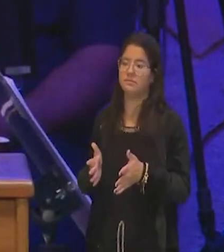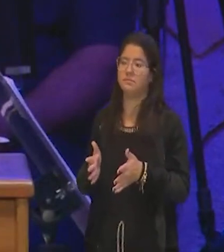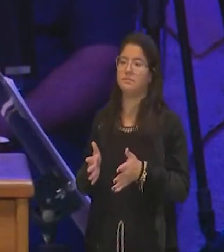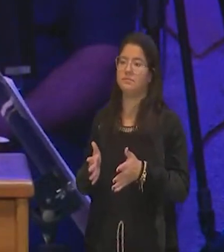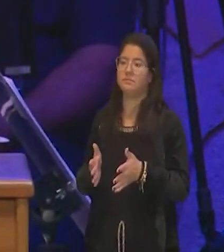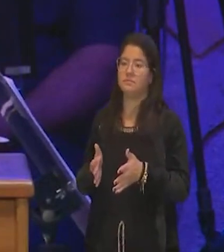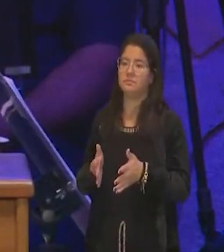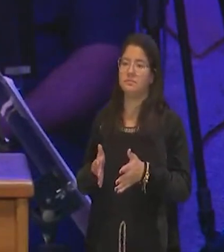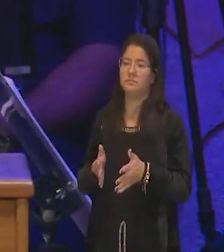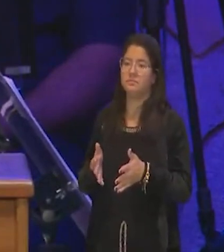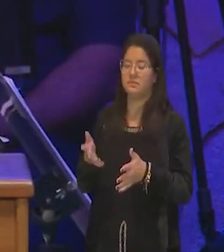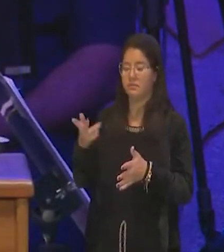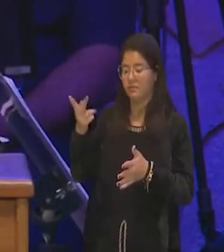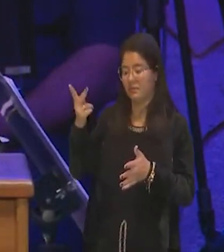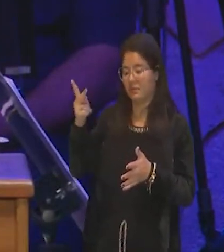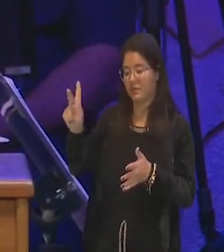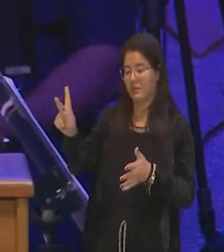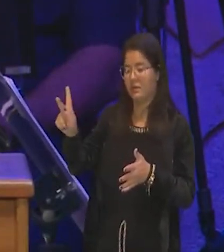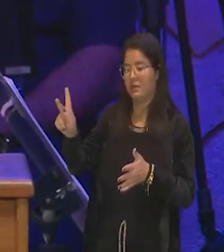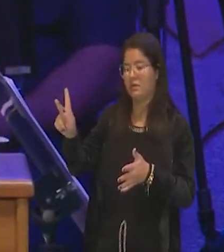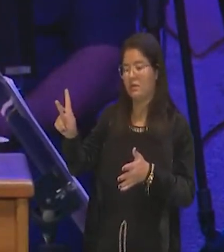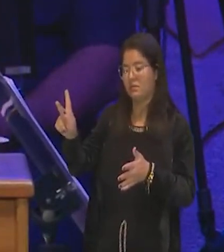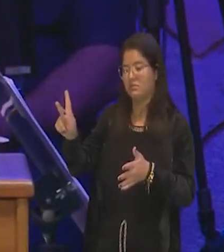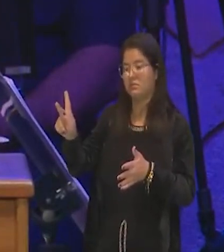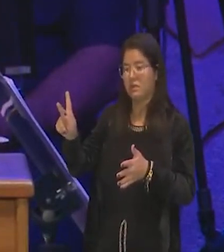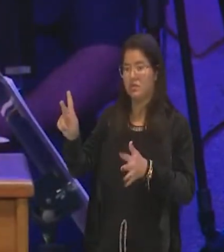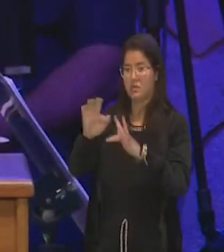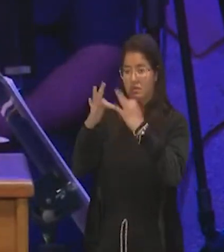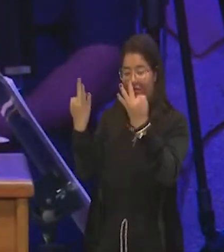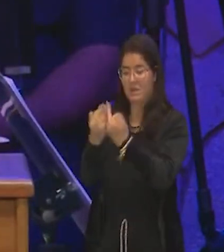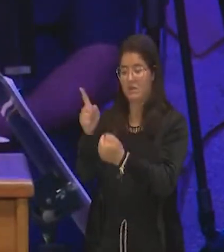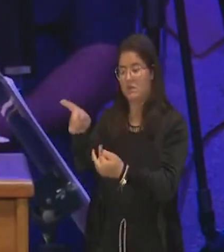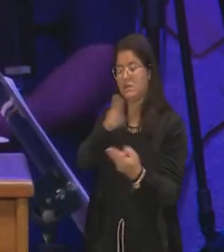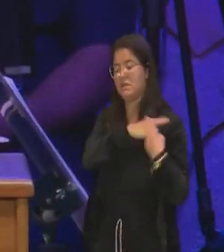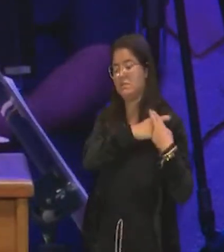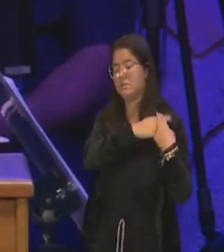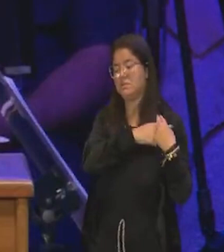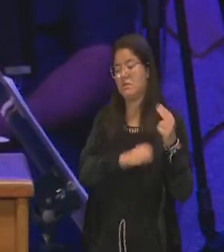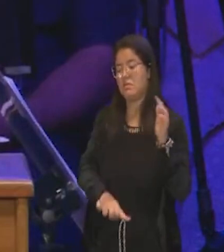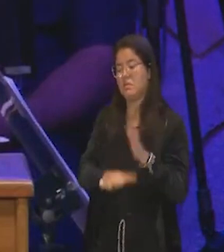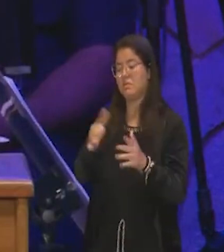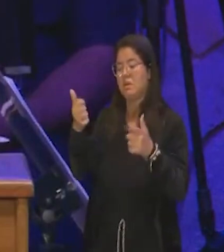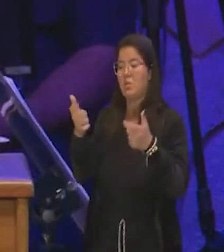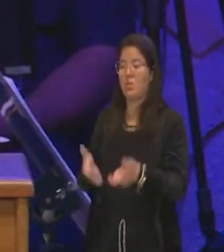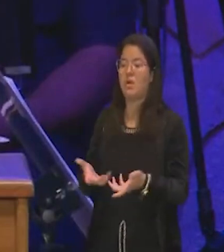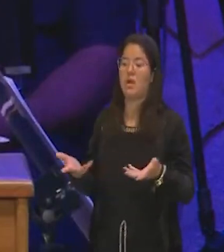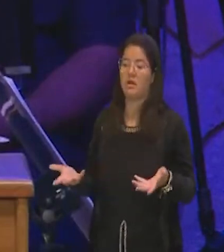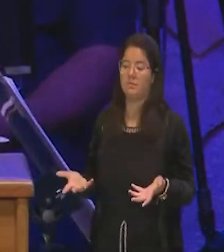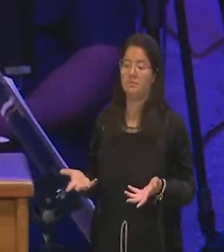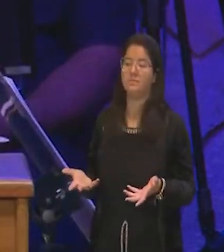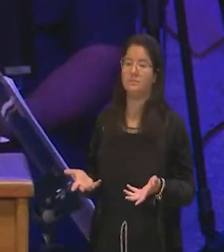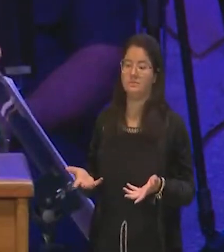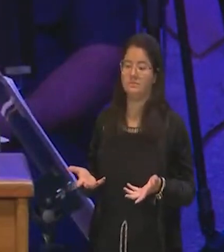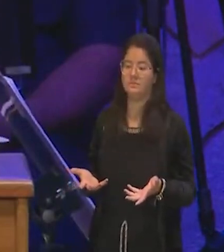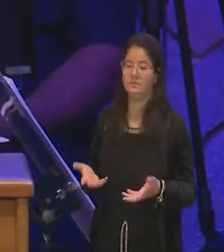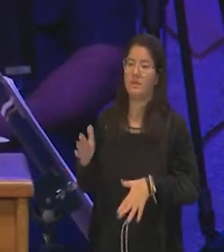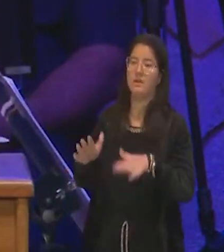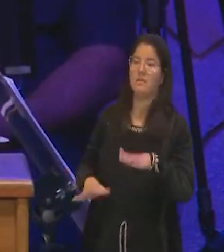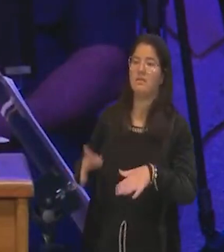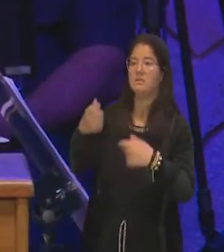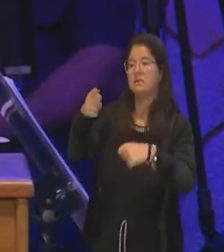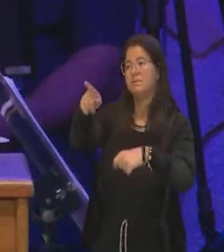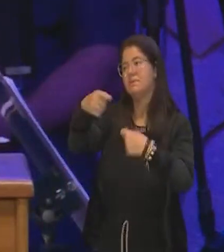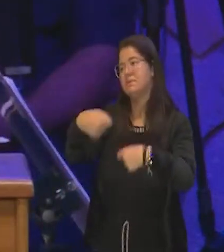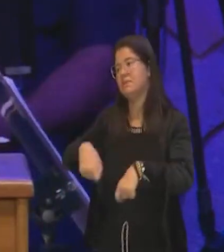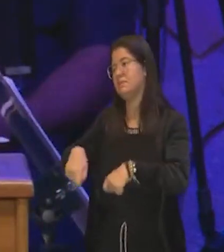Da sua casa, você é o responsável em primeiro lugar. A menos que haja um pedido de ajuda,